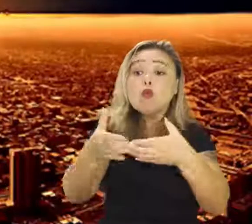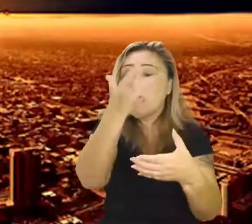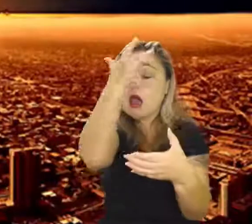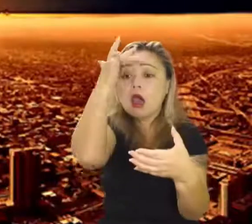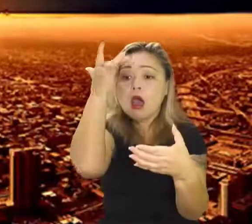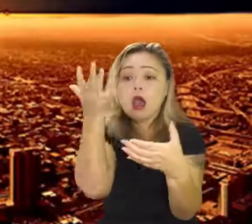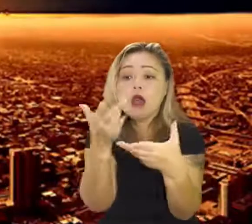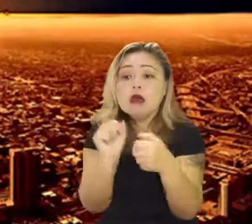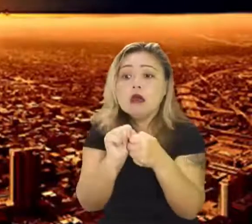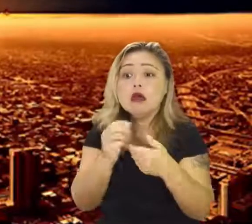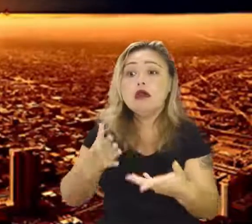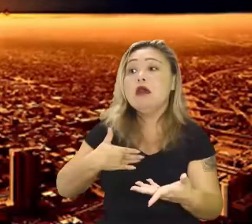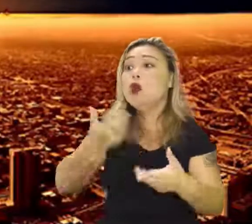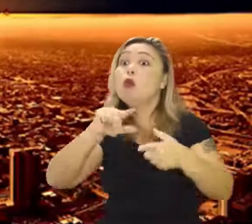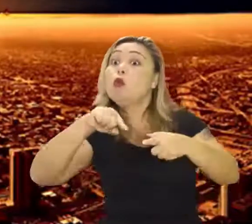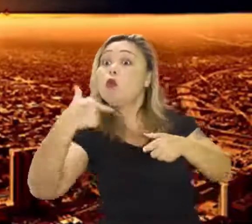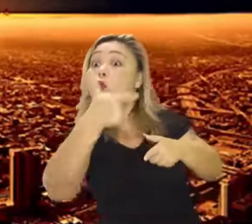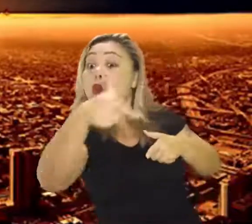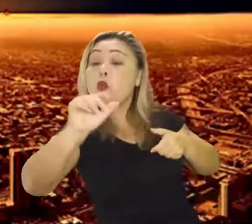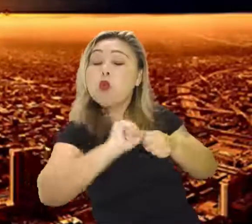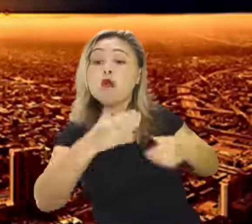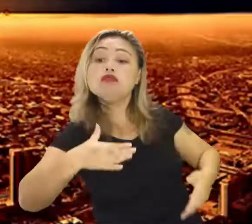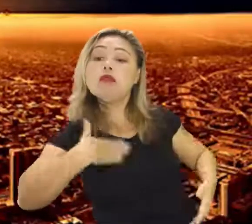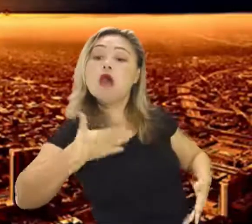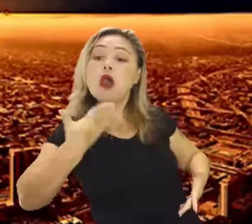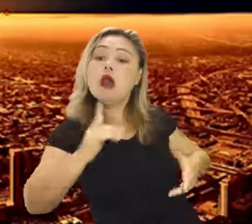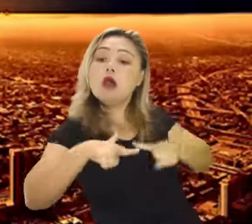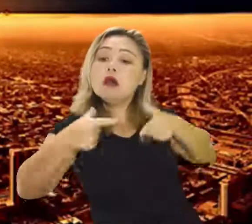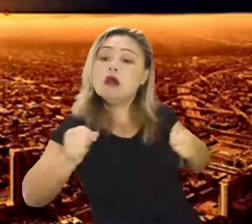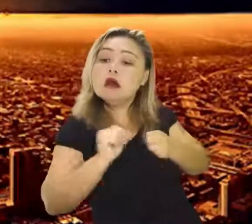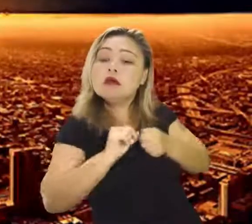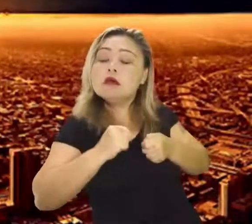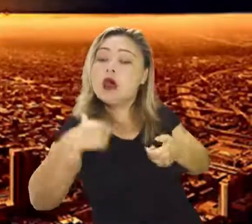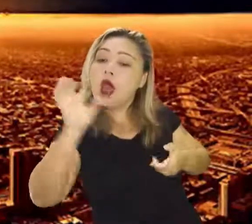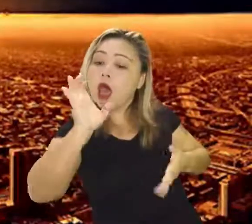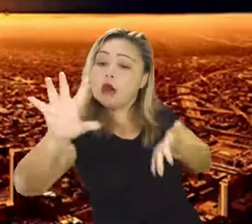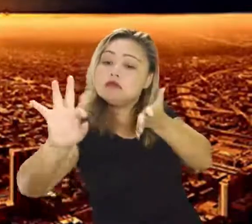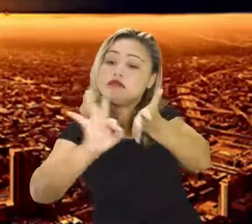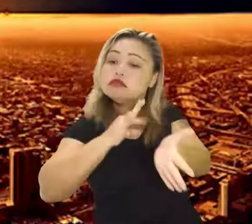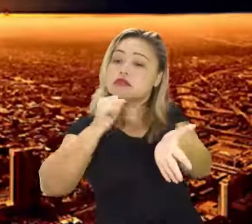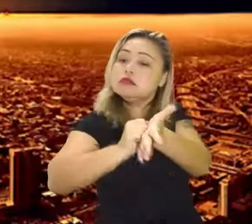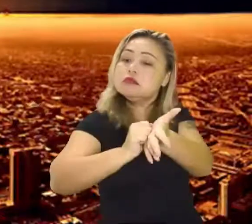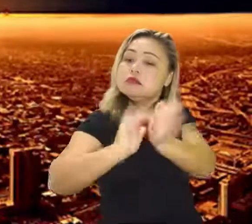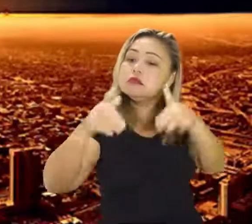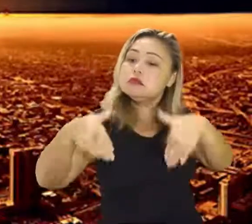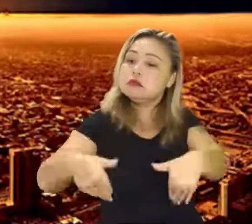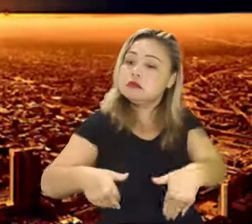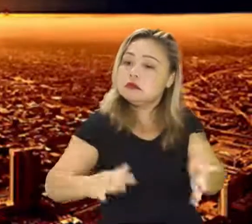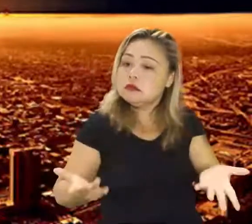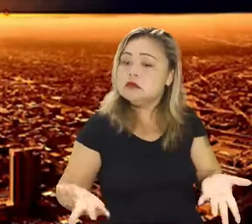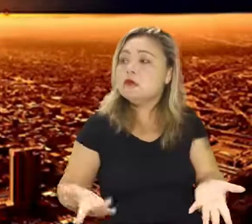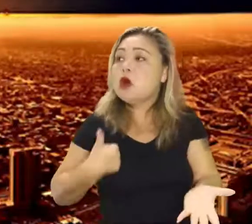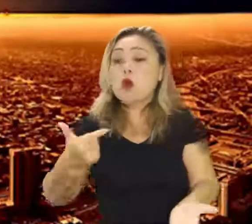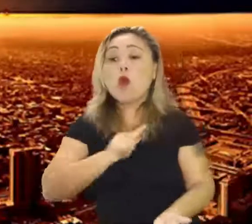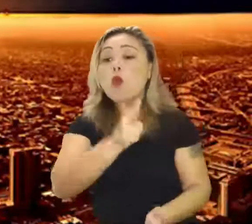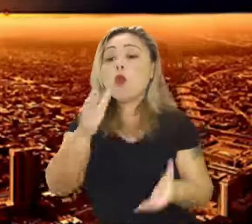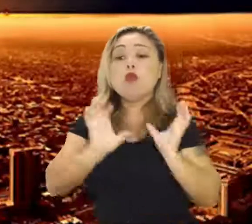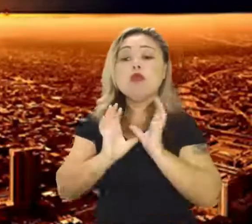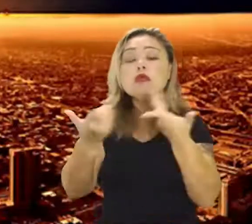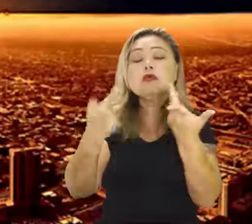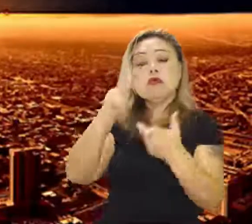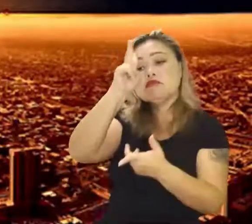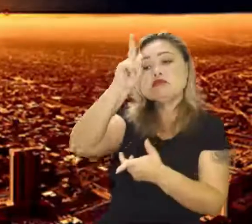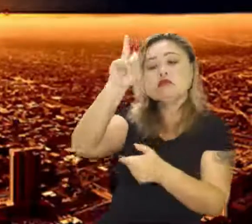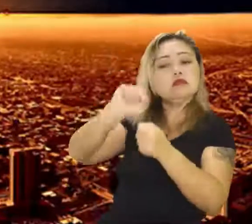pessoas e assustar o Japão para que o Japão assinasse a sua rendição. Outro grupo de historiador vai